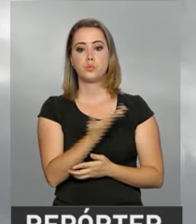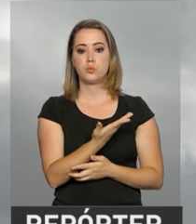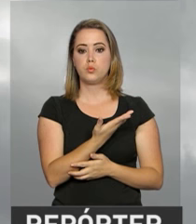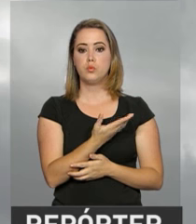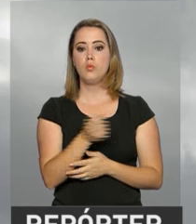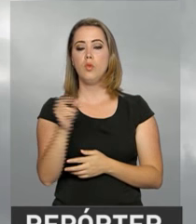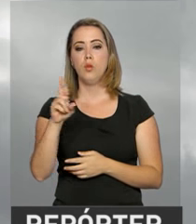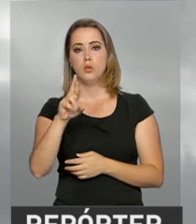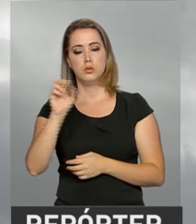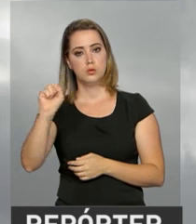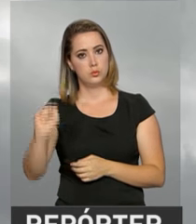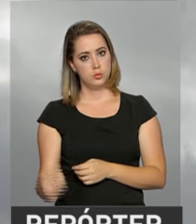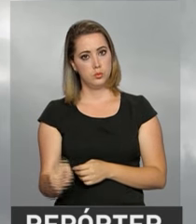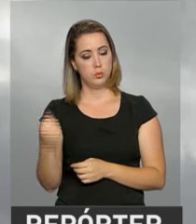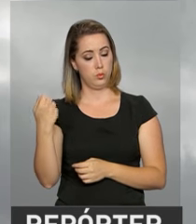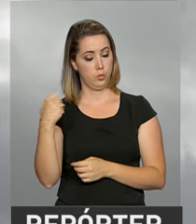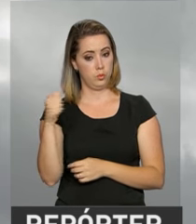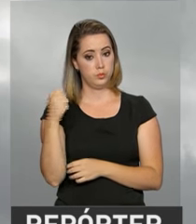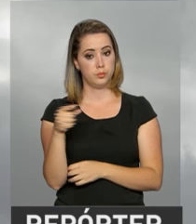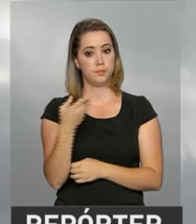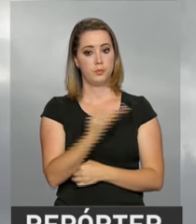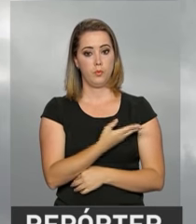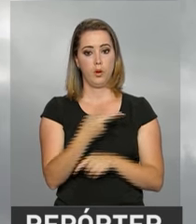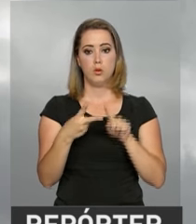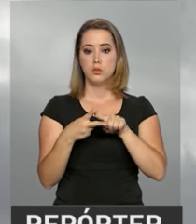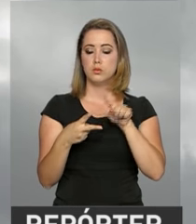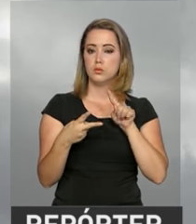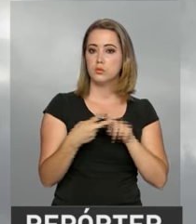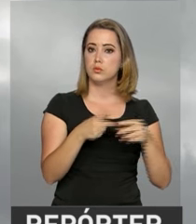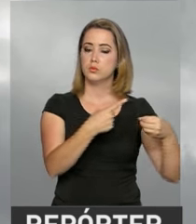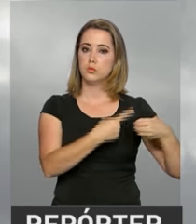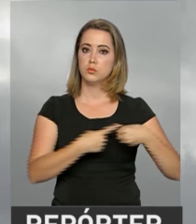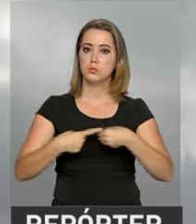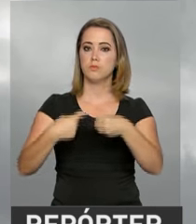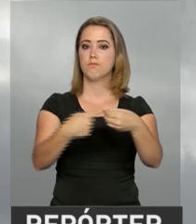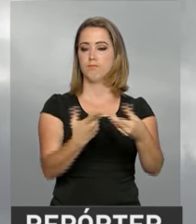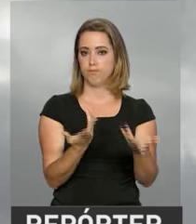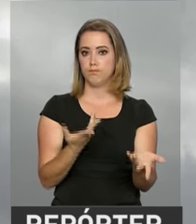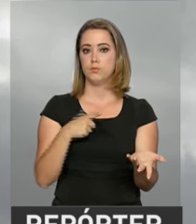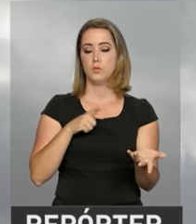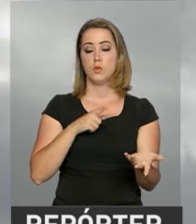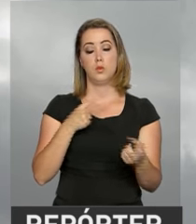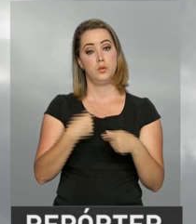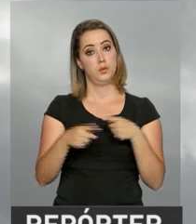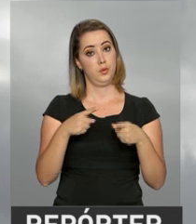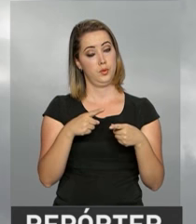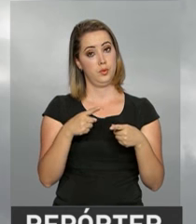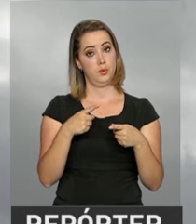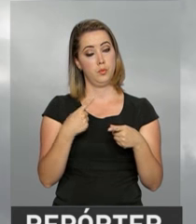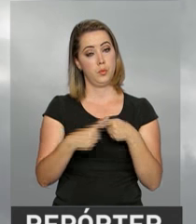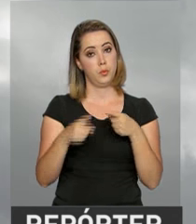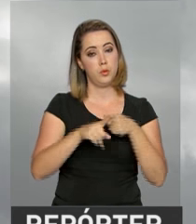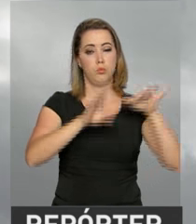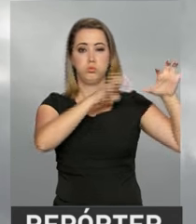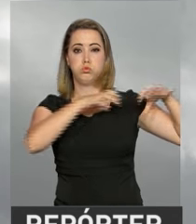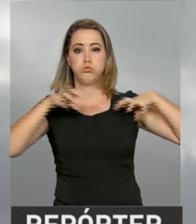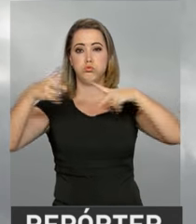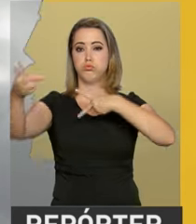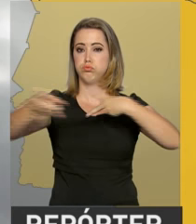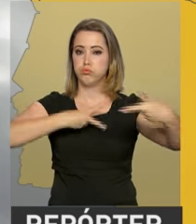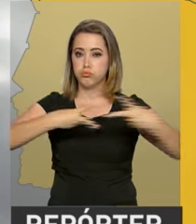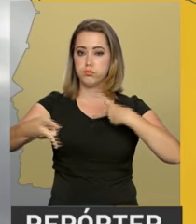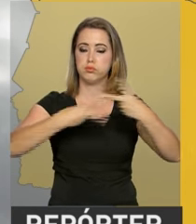Rio Grande do Sul, as cidades de Ibirapuitã e Tiúgo foram contempladas em função de vendavais que atingiram a